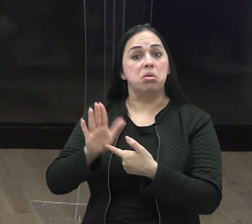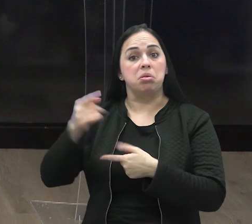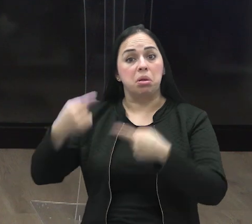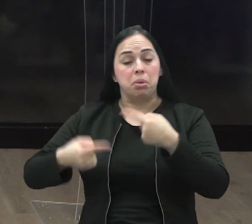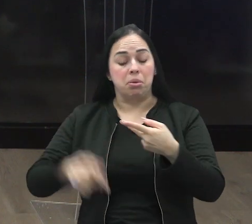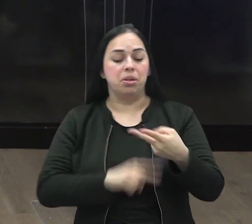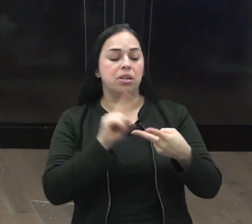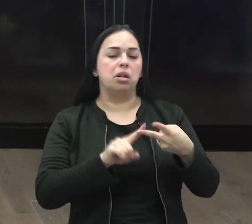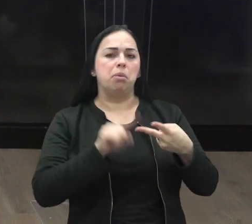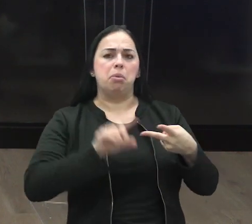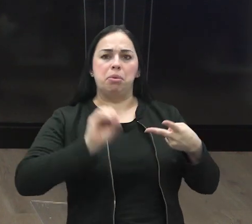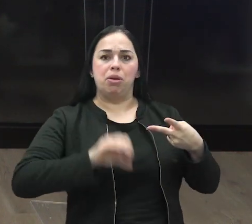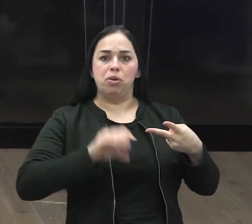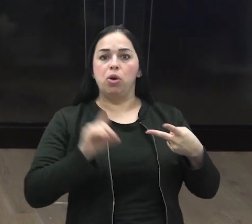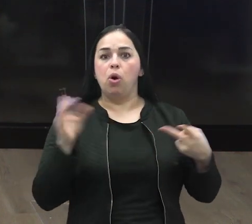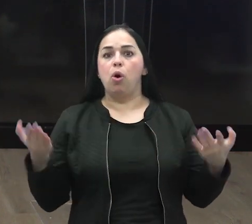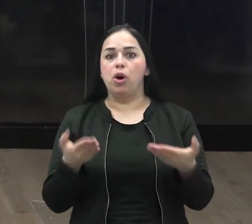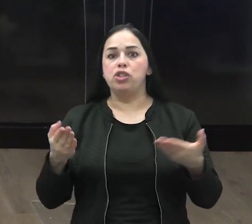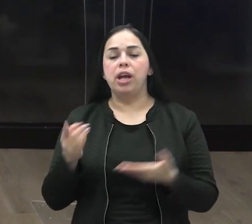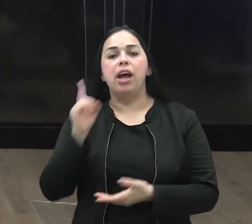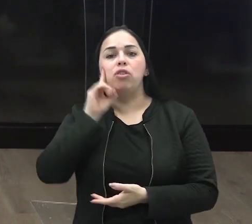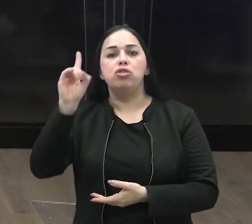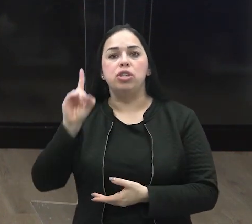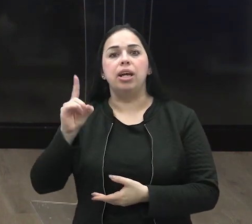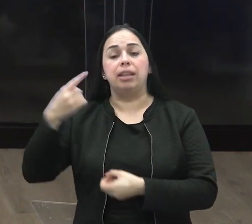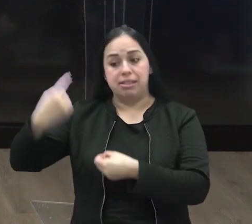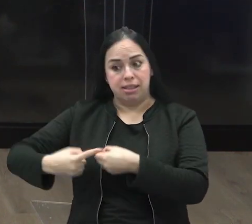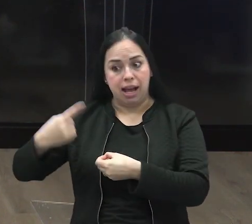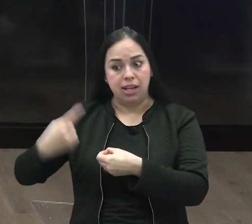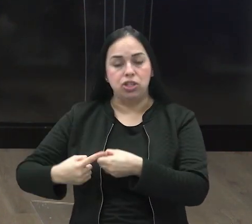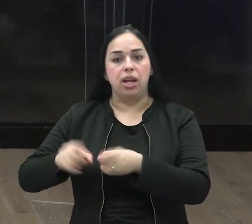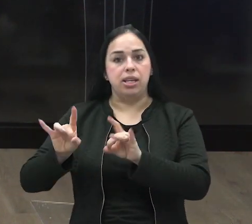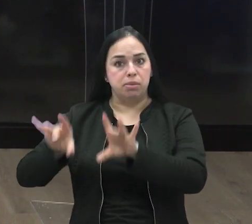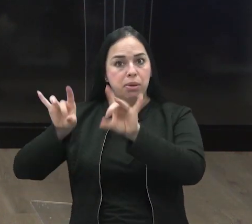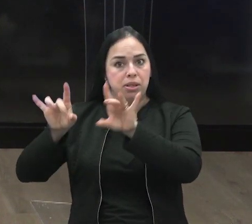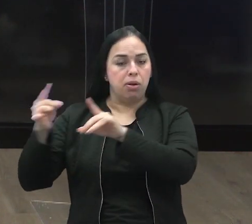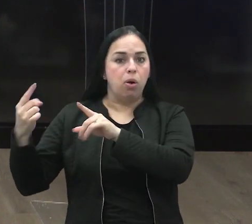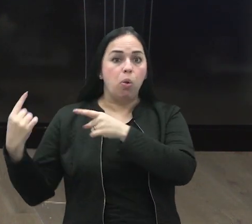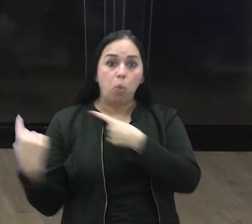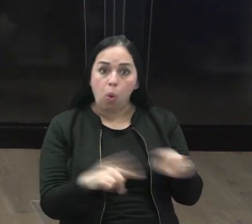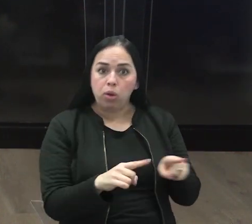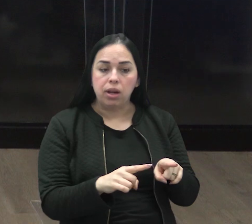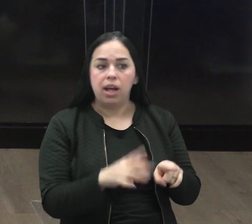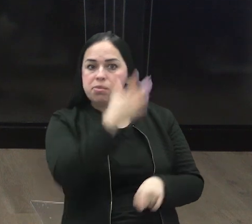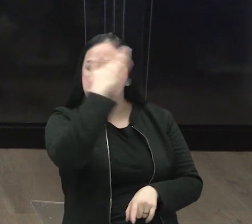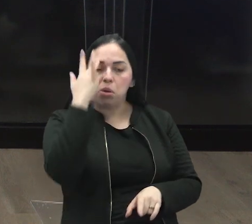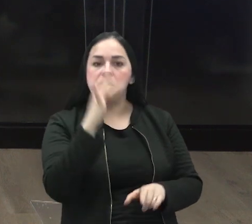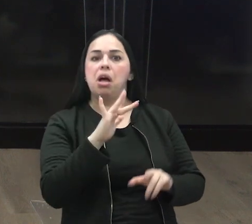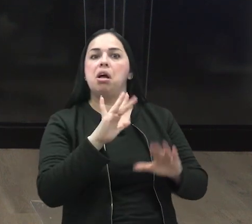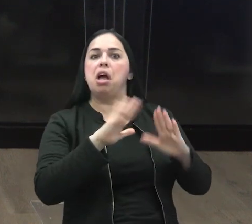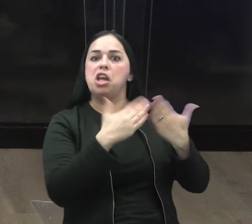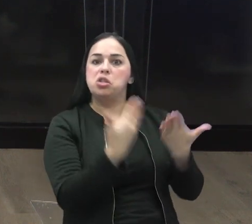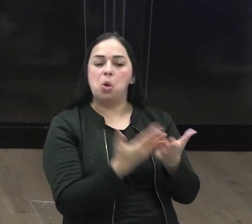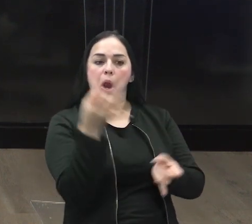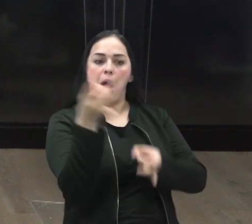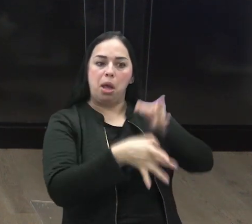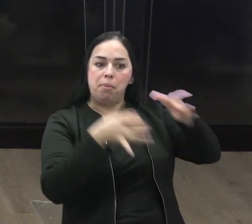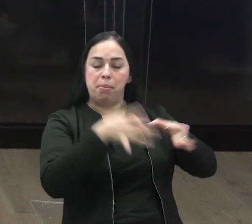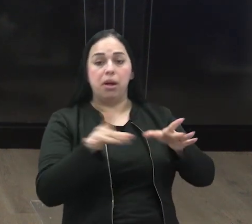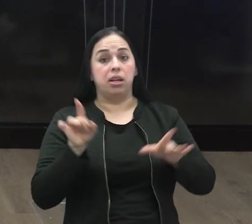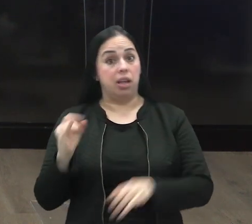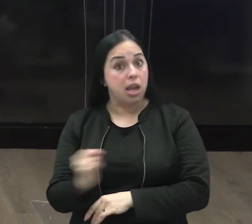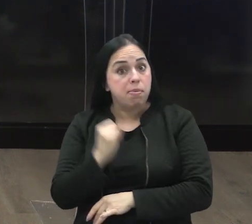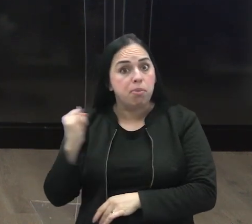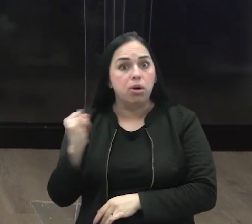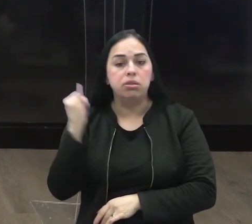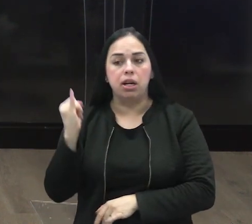sobre educação. Hoje é o Dia Municipal de Combate à Evasão Escolar. A data reforça a importância de debater